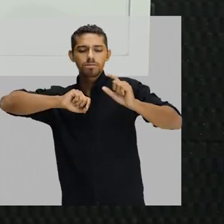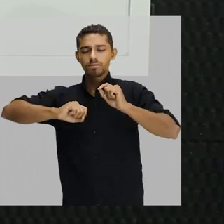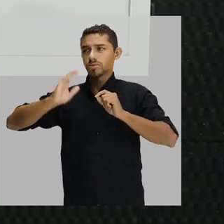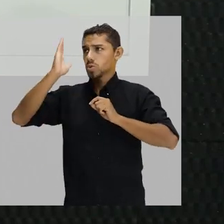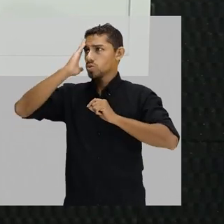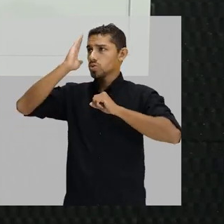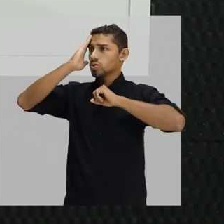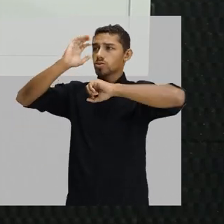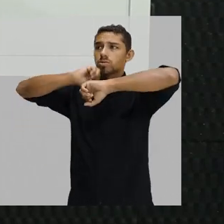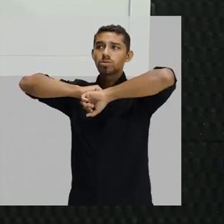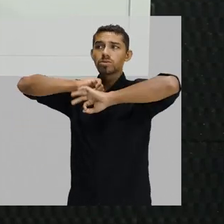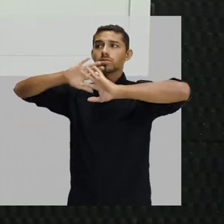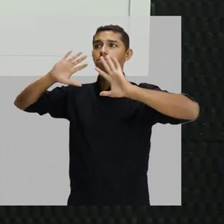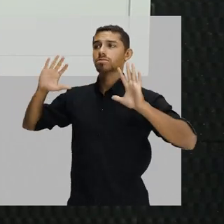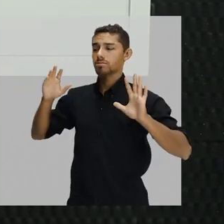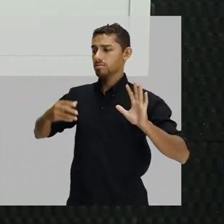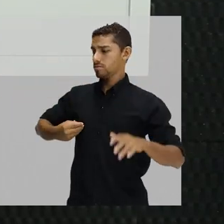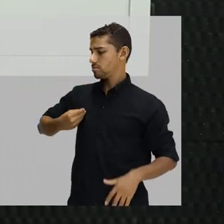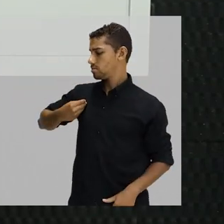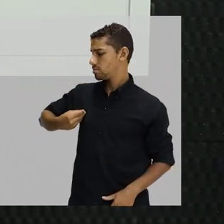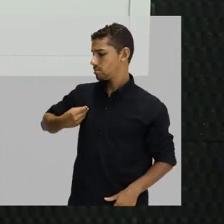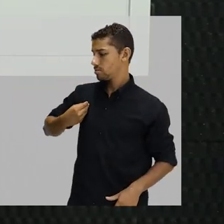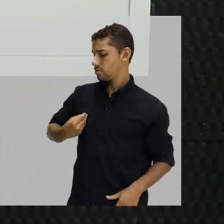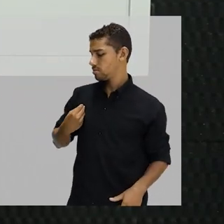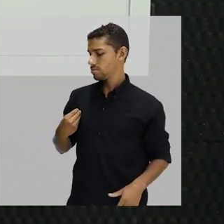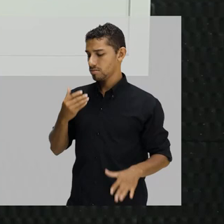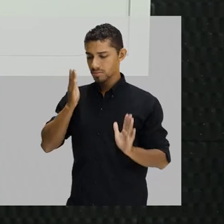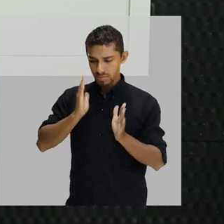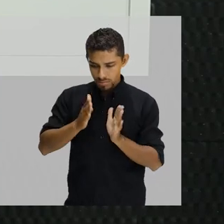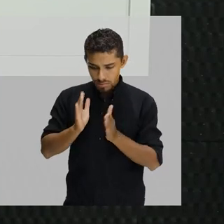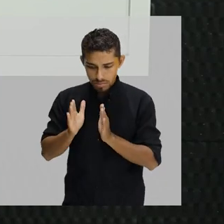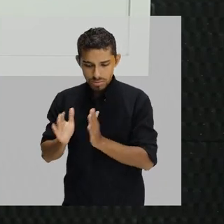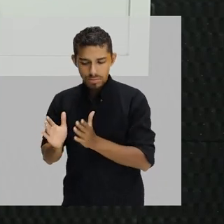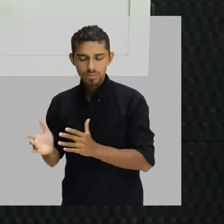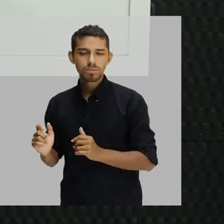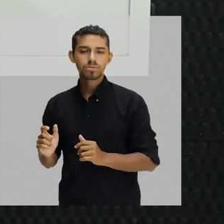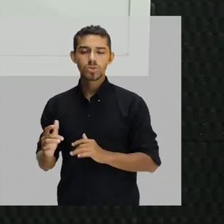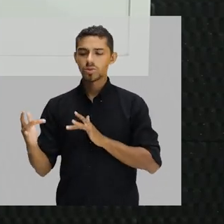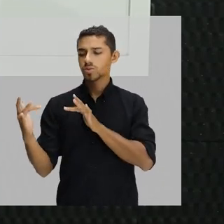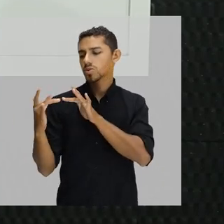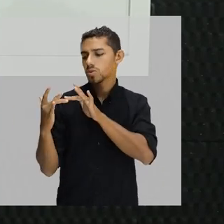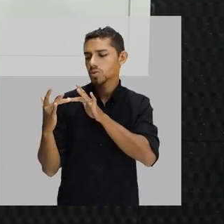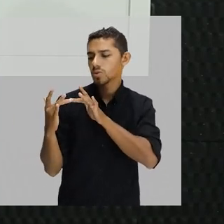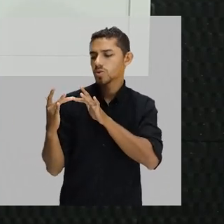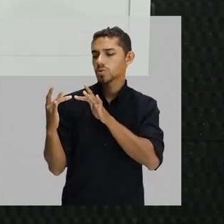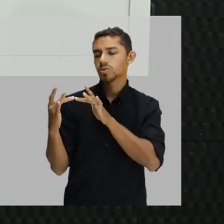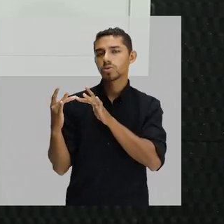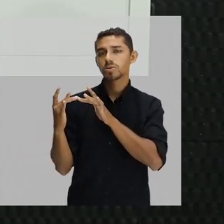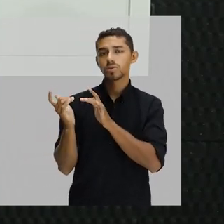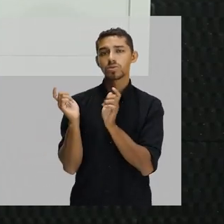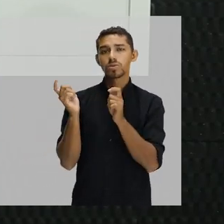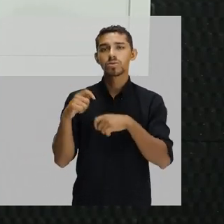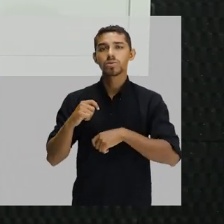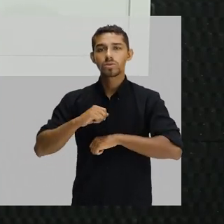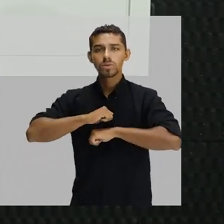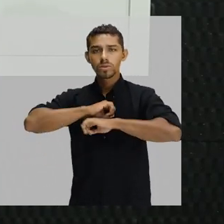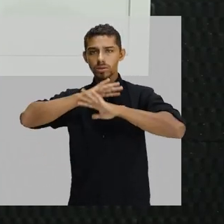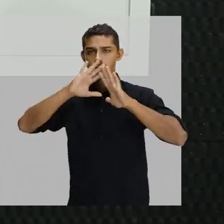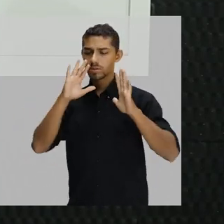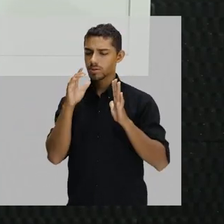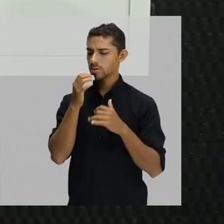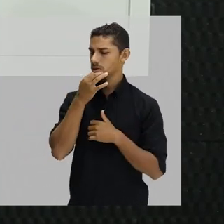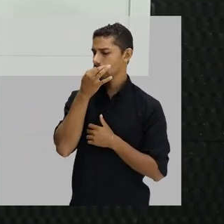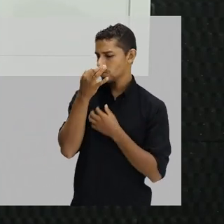as coisas, a realidade, aquilo que se processa, aquilo que temos contato e podemos também, né, claro, fazer